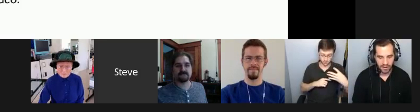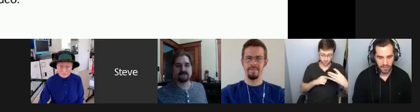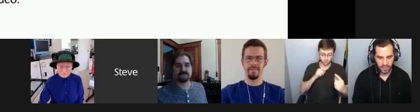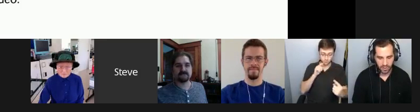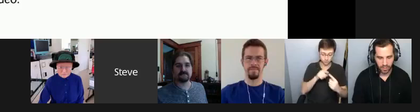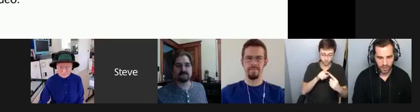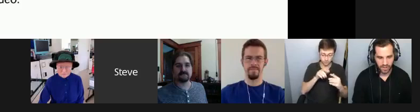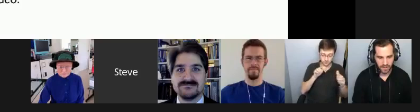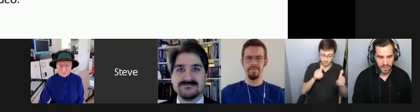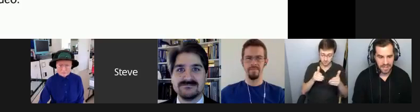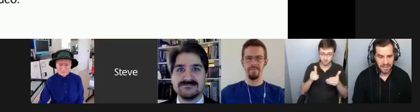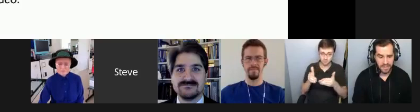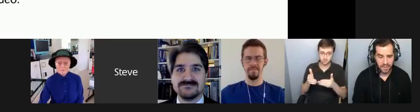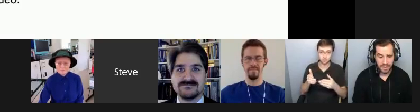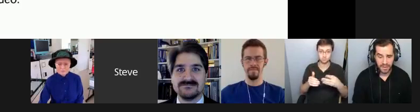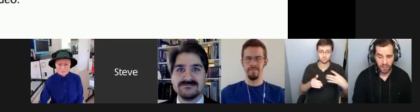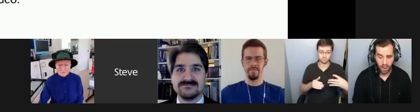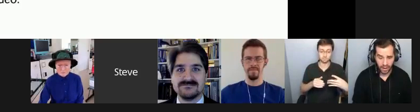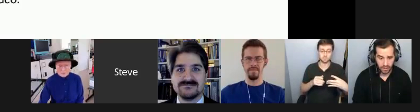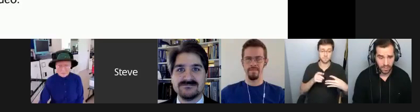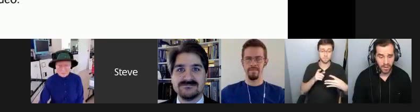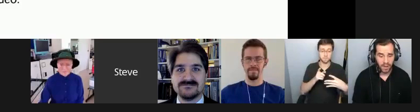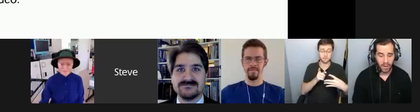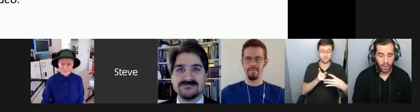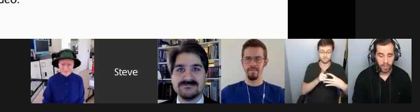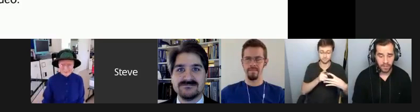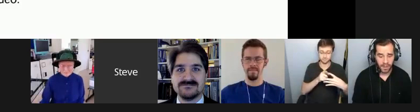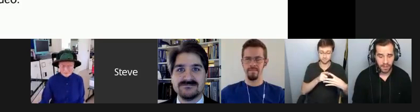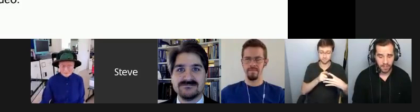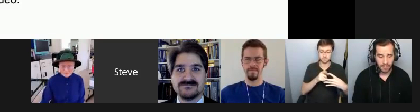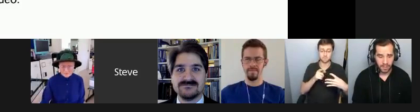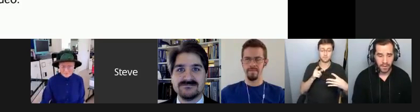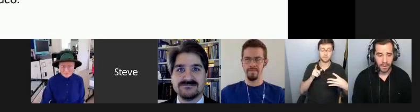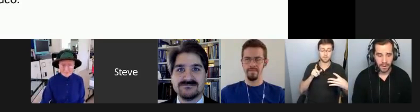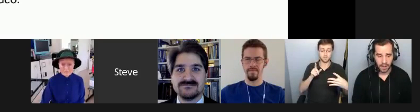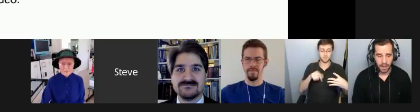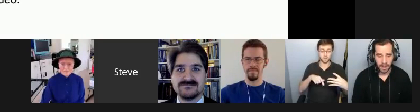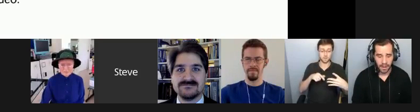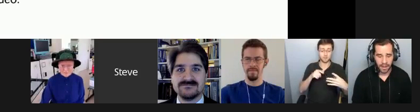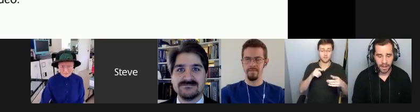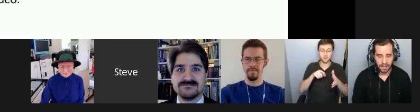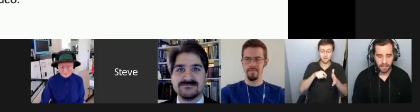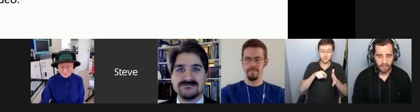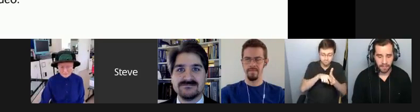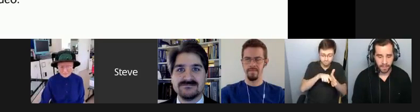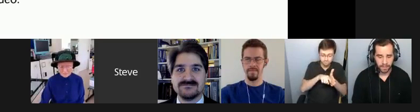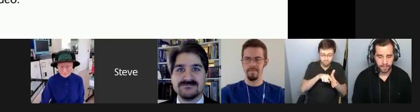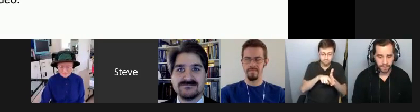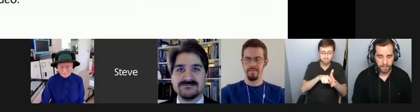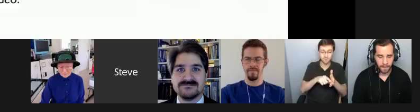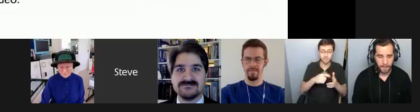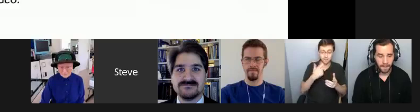Então agora nós temos os objetivos específicos, que são 4. O primeiro é